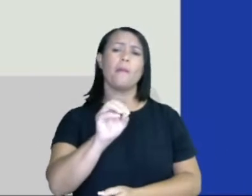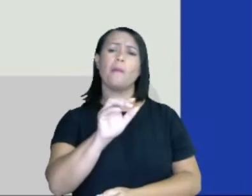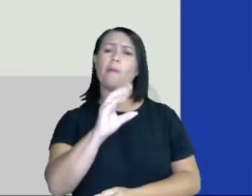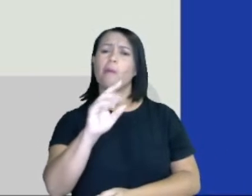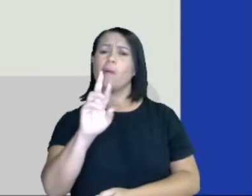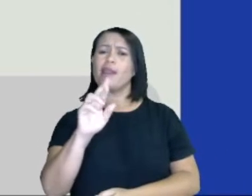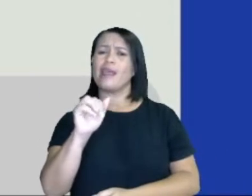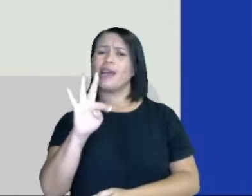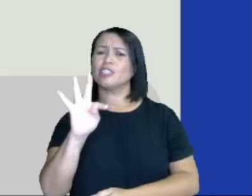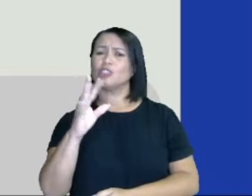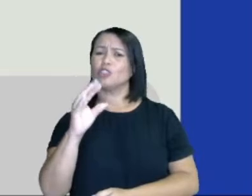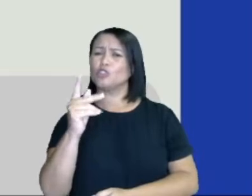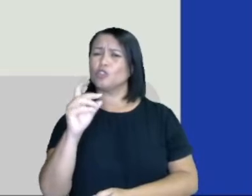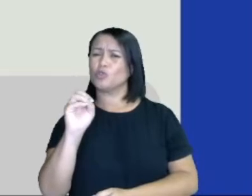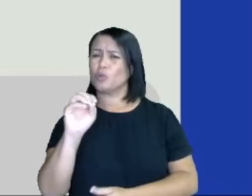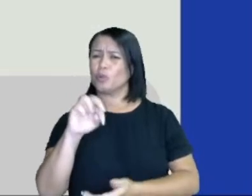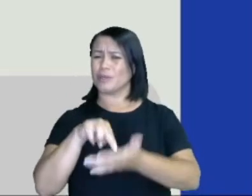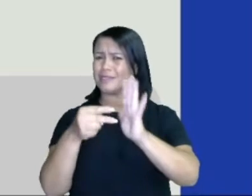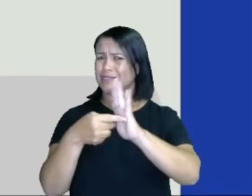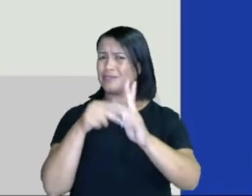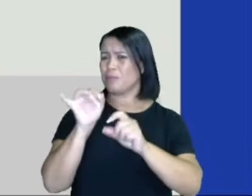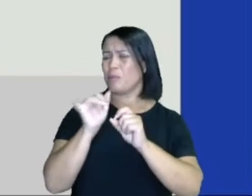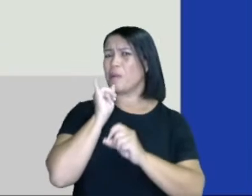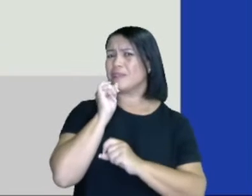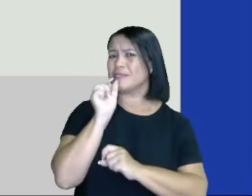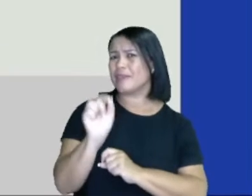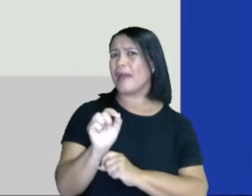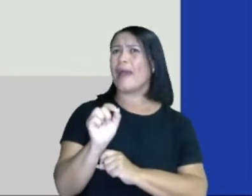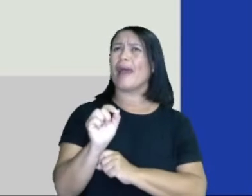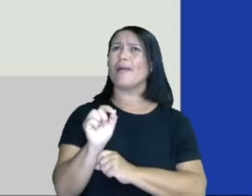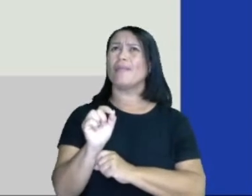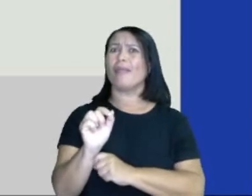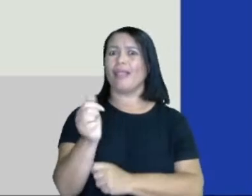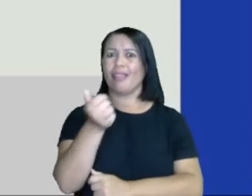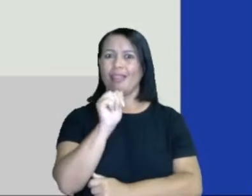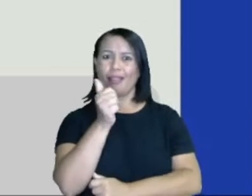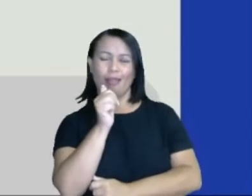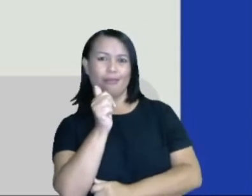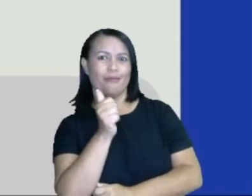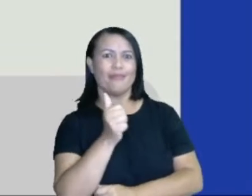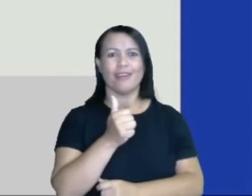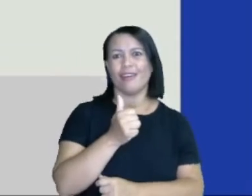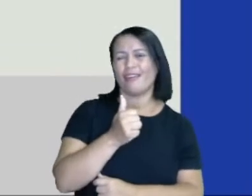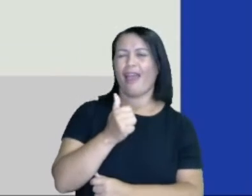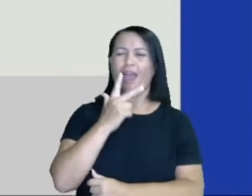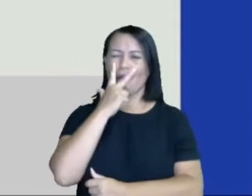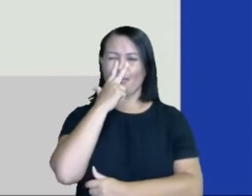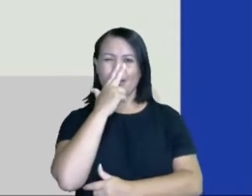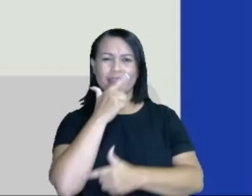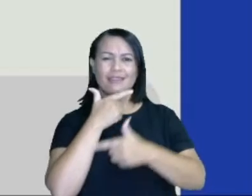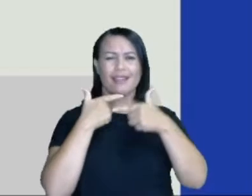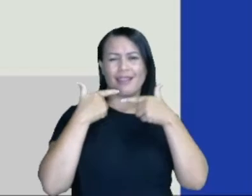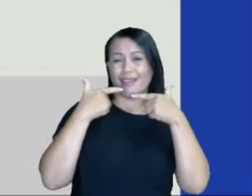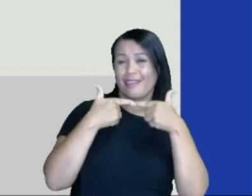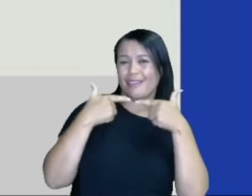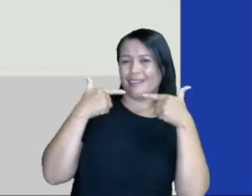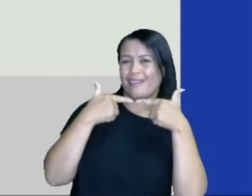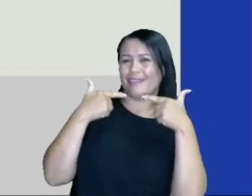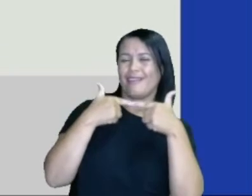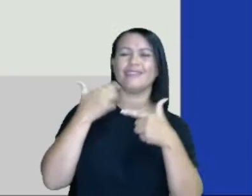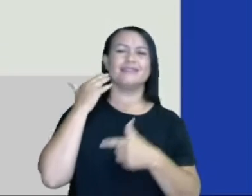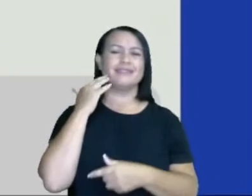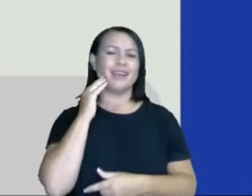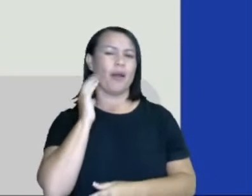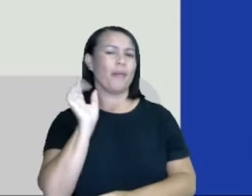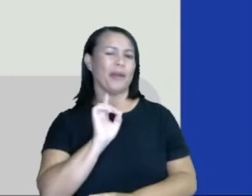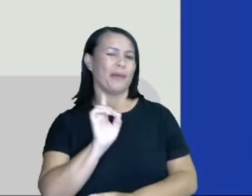a gente tá assim, né? No brilho, que a gente bebeu um pouquinho a mais, aí a gente diz que tá borracho ou borracha,